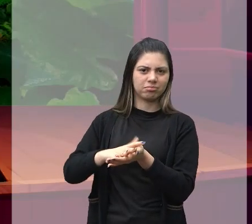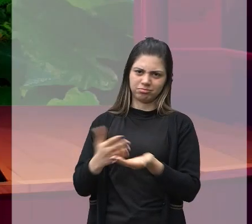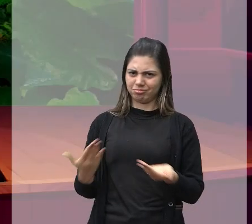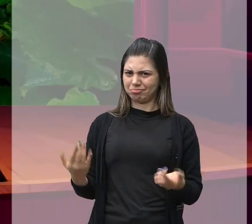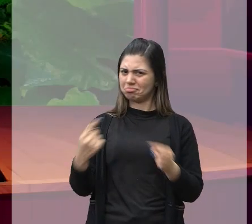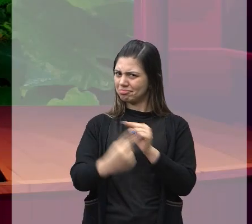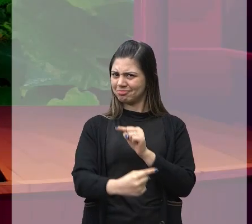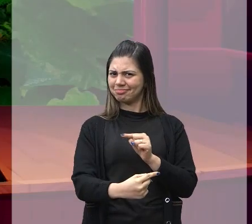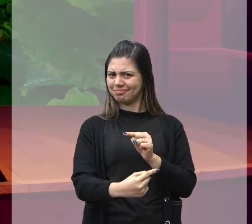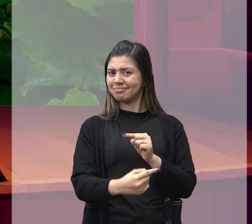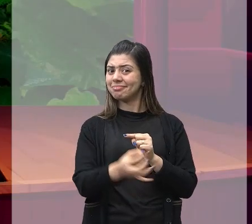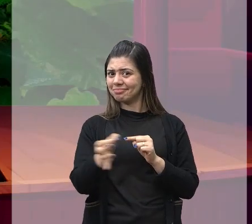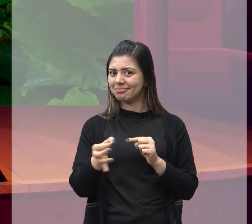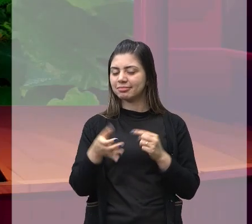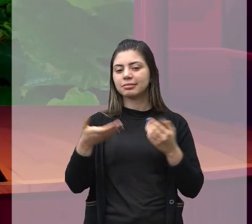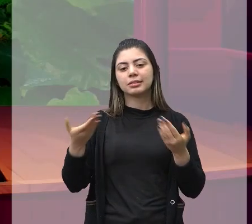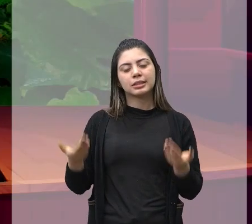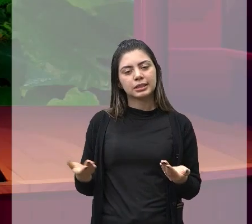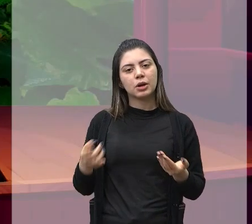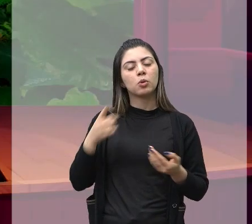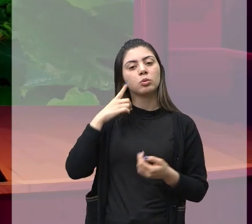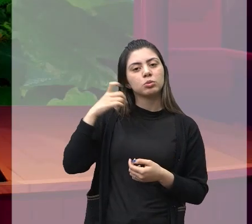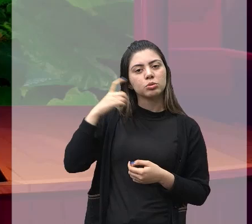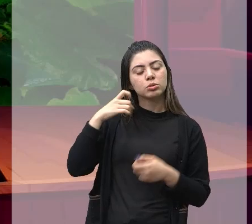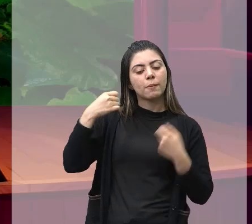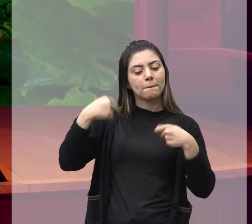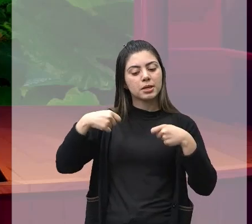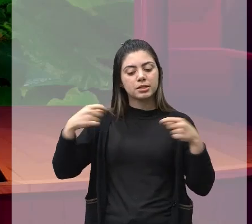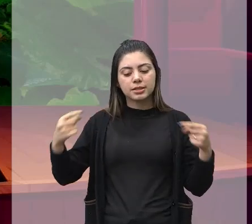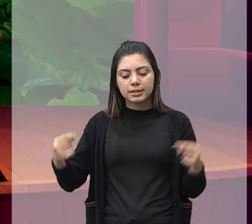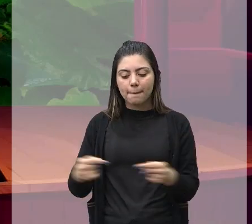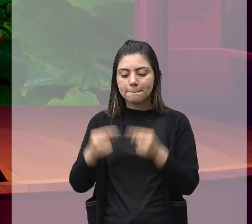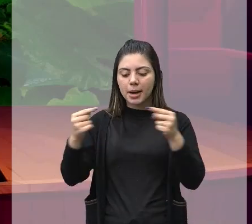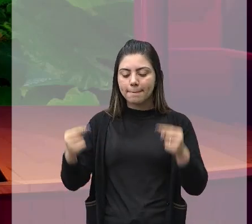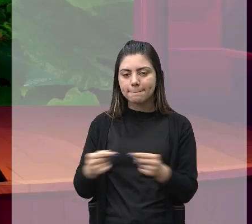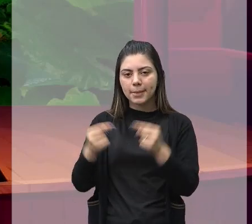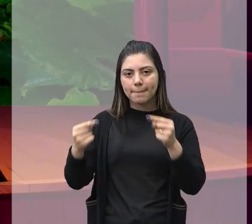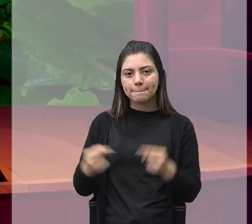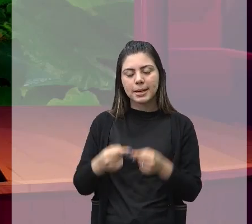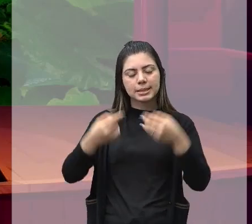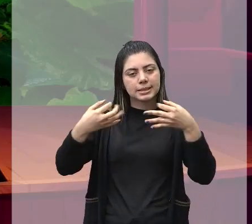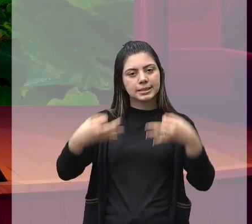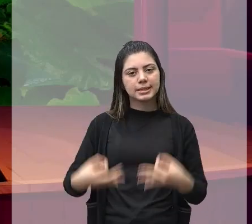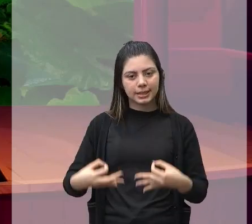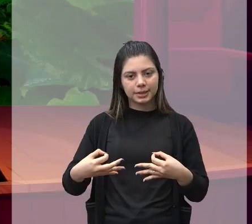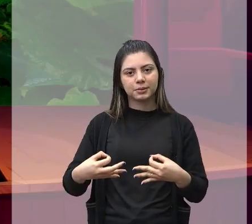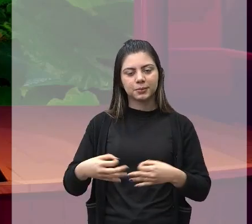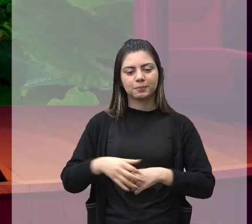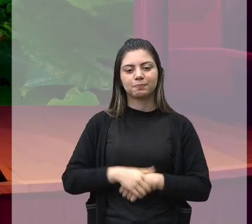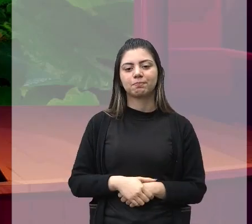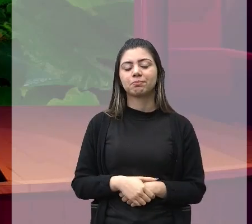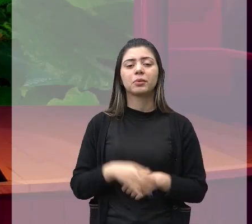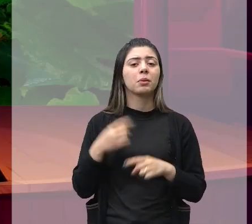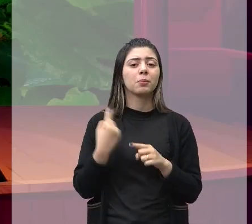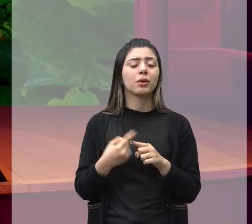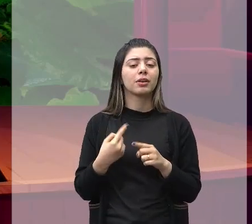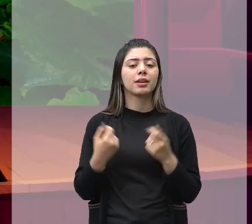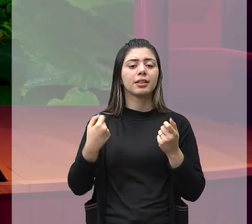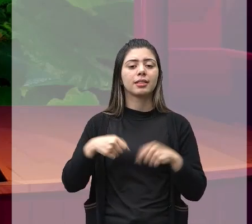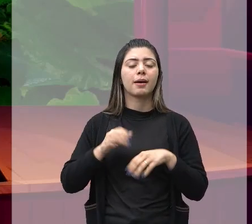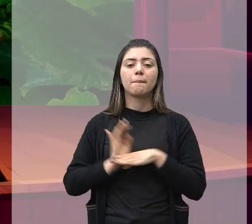ia ficar estranho, né? Então, a sonoplastia, ela precisa acompanhar a ação cênica do início ao fim, justamente para fazer